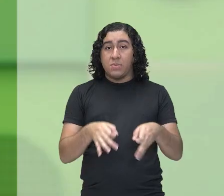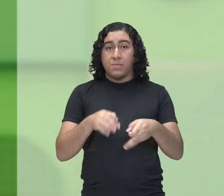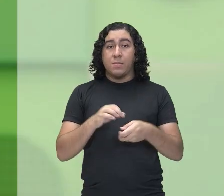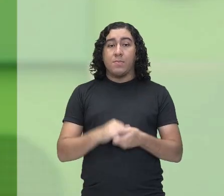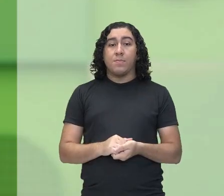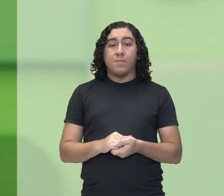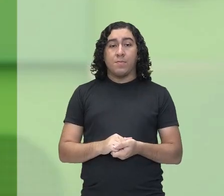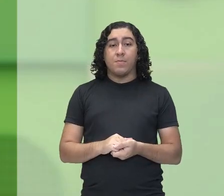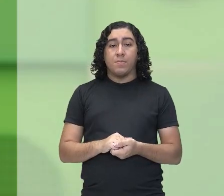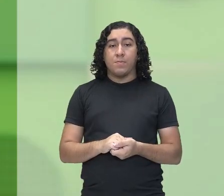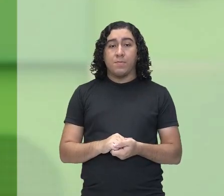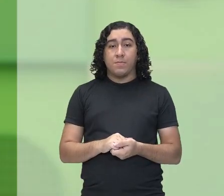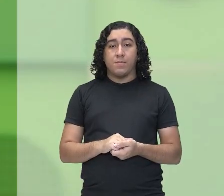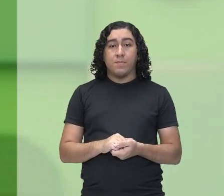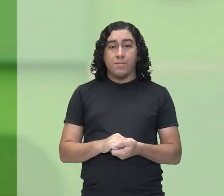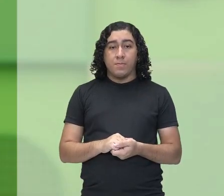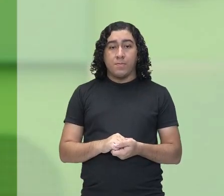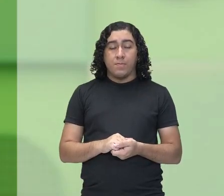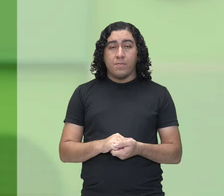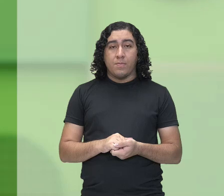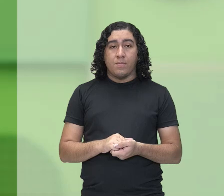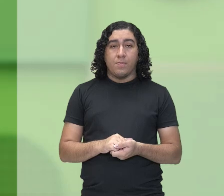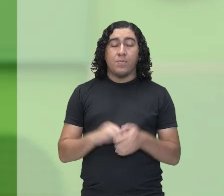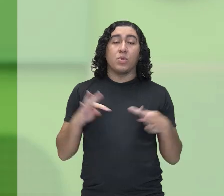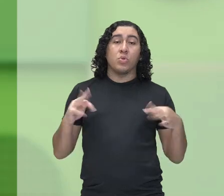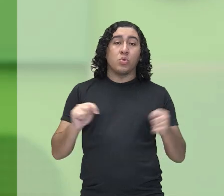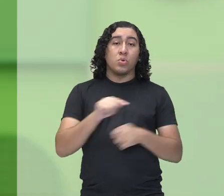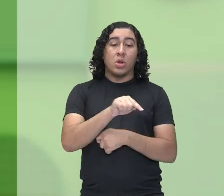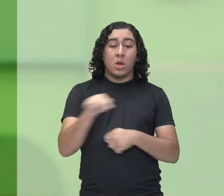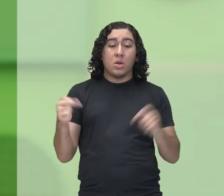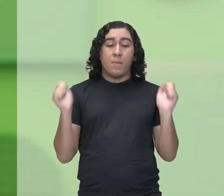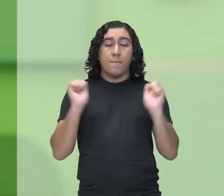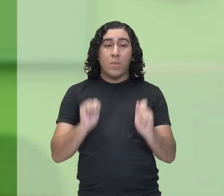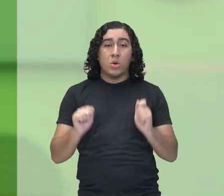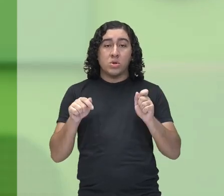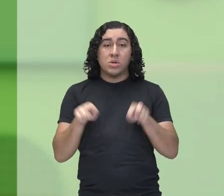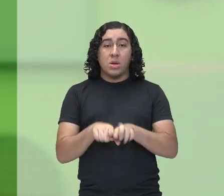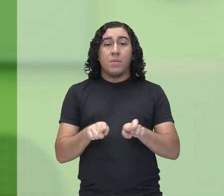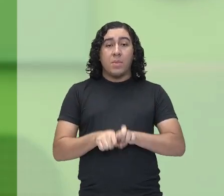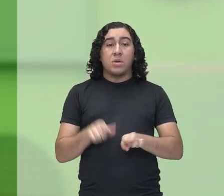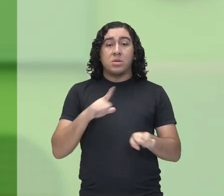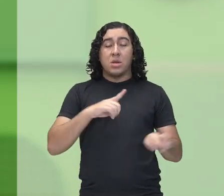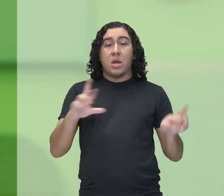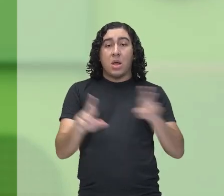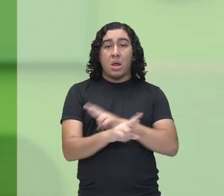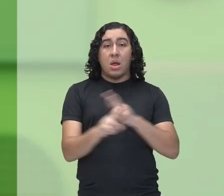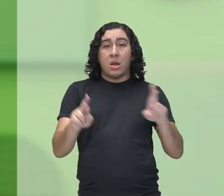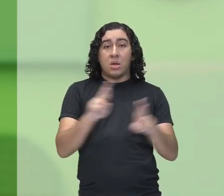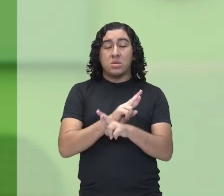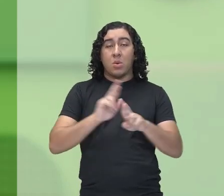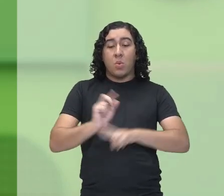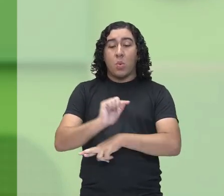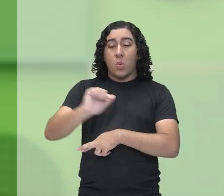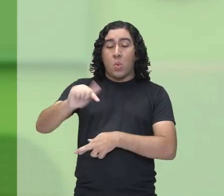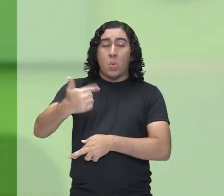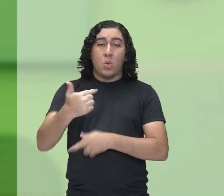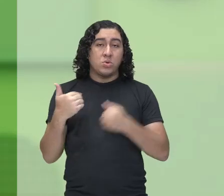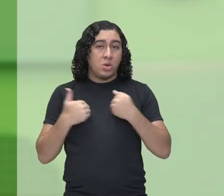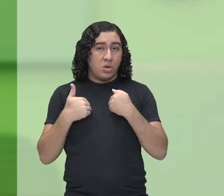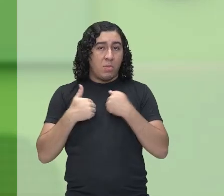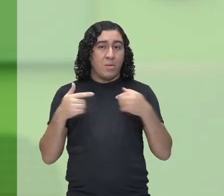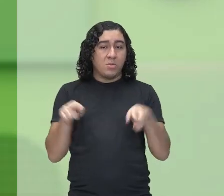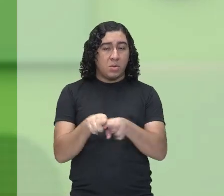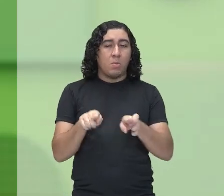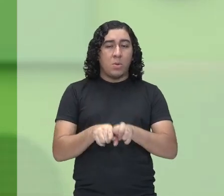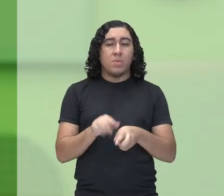todos estes, eles também podem ter relações tróficas com outros seres vivos,